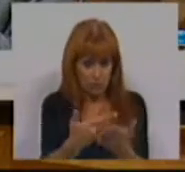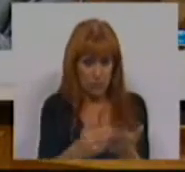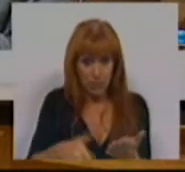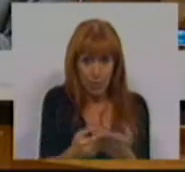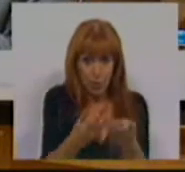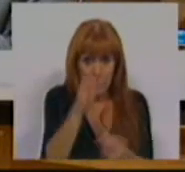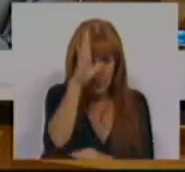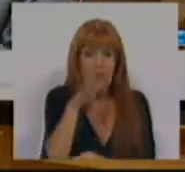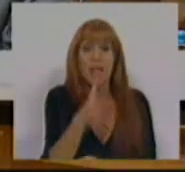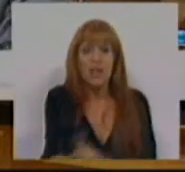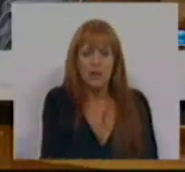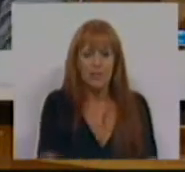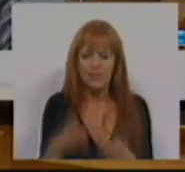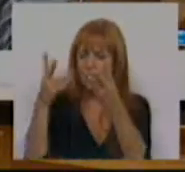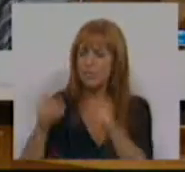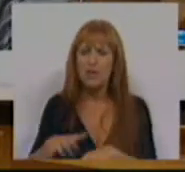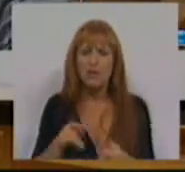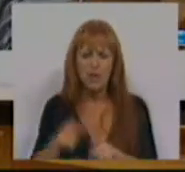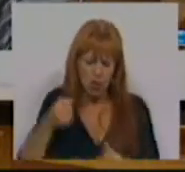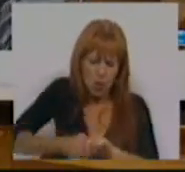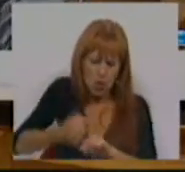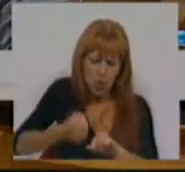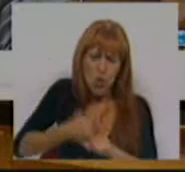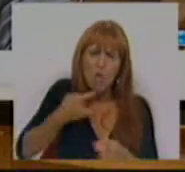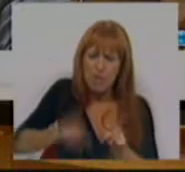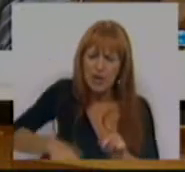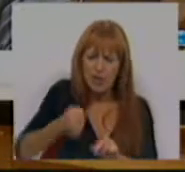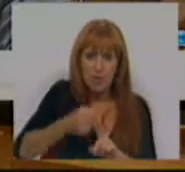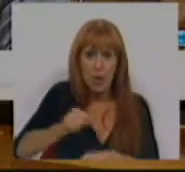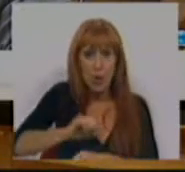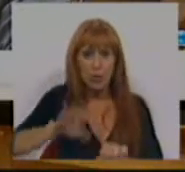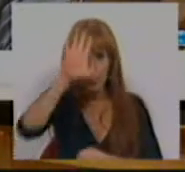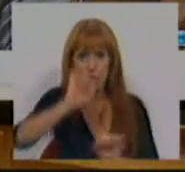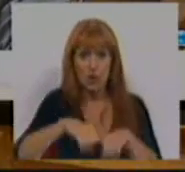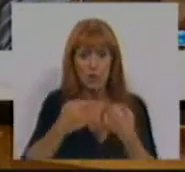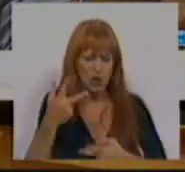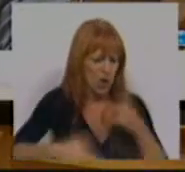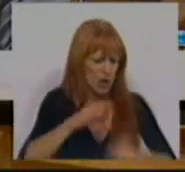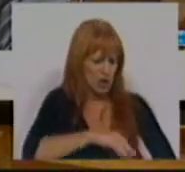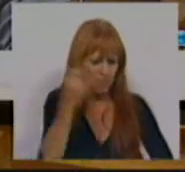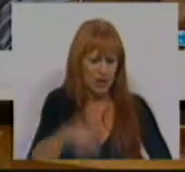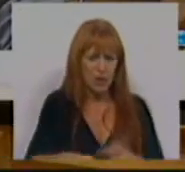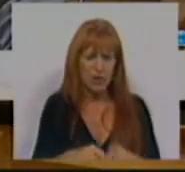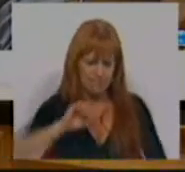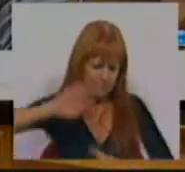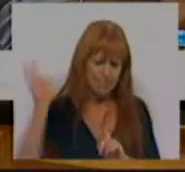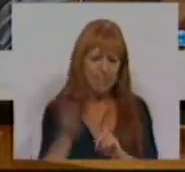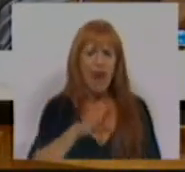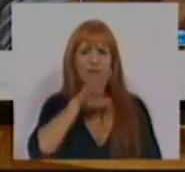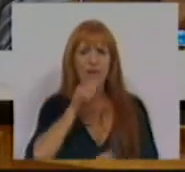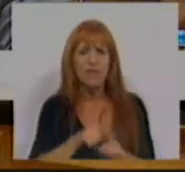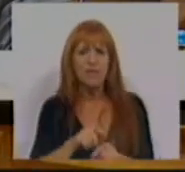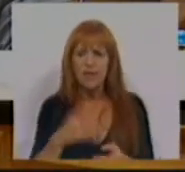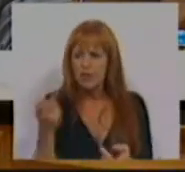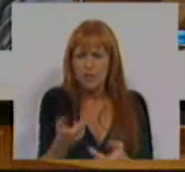proposta do Orçamento de Estado. É um orçamento que faz mais um ataque ao Estado Social, com cortes nas pensões, penalizando as famílias